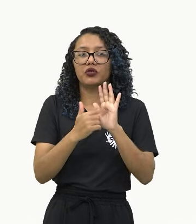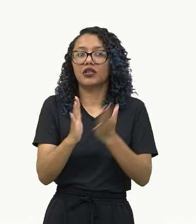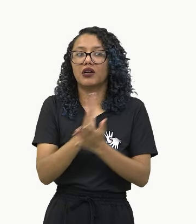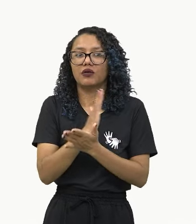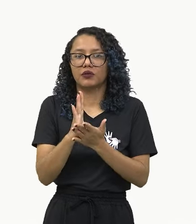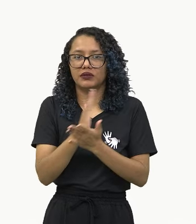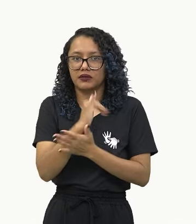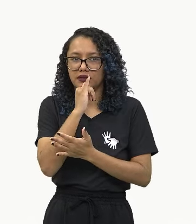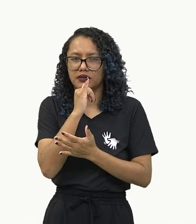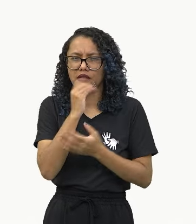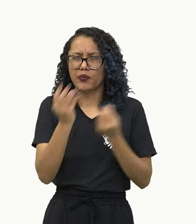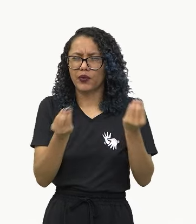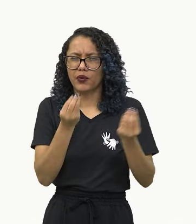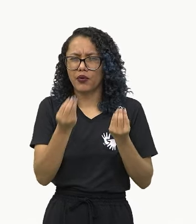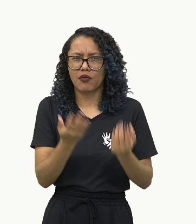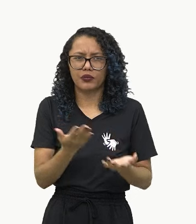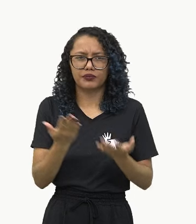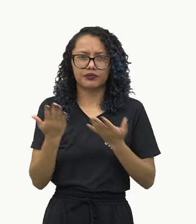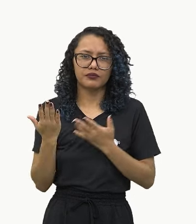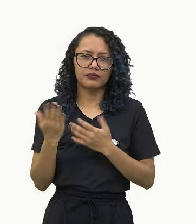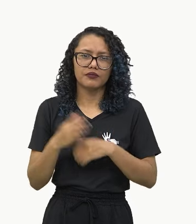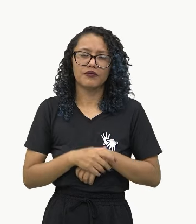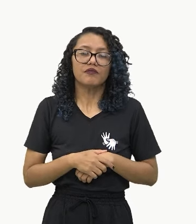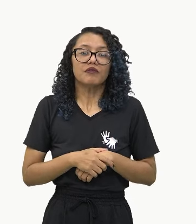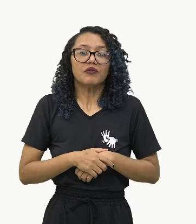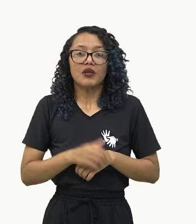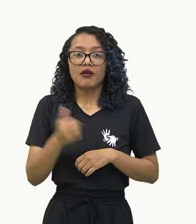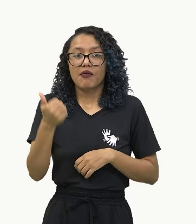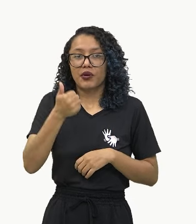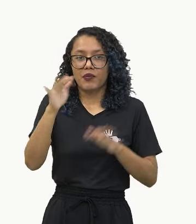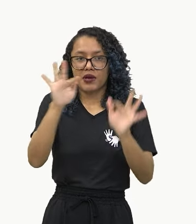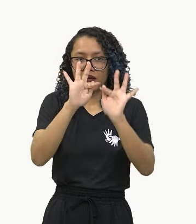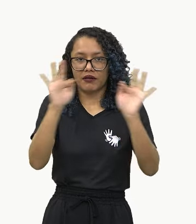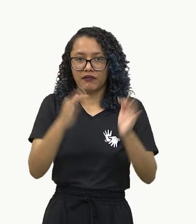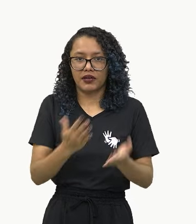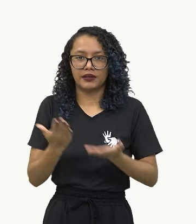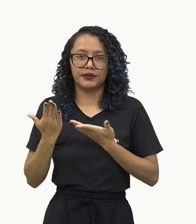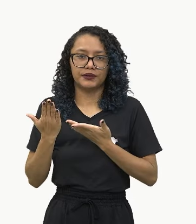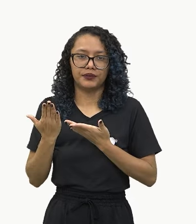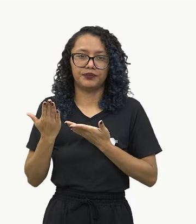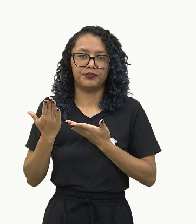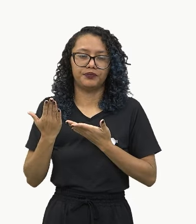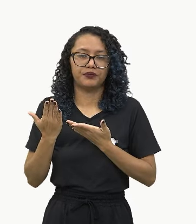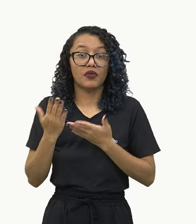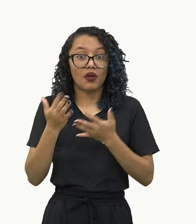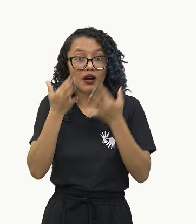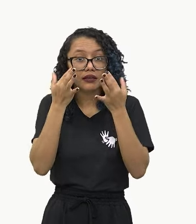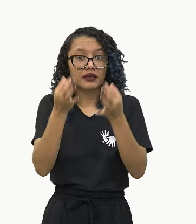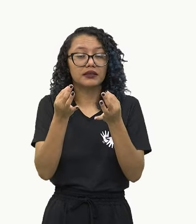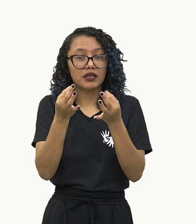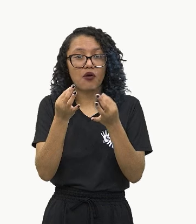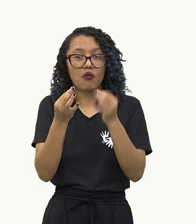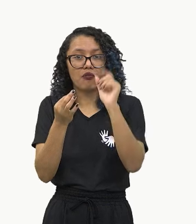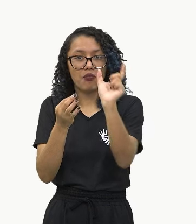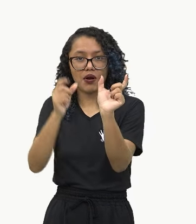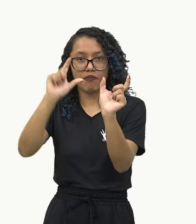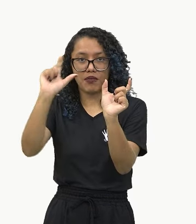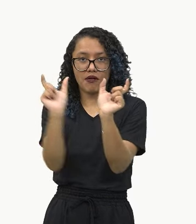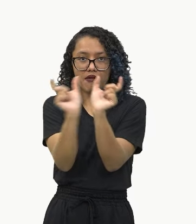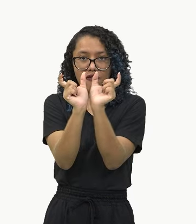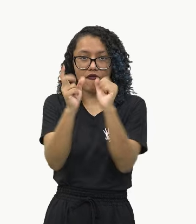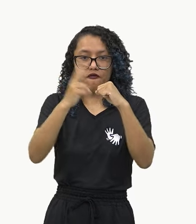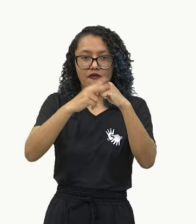Nosotros hemos cantado por toda la noche en el karaoke. ¿Has bebido